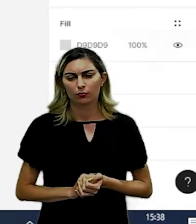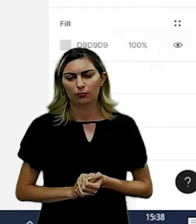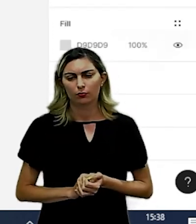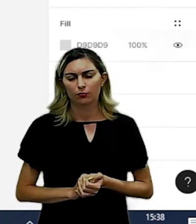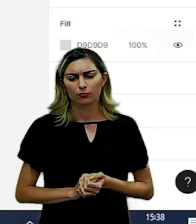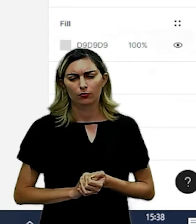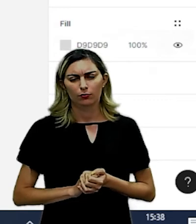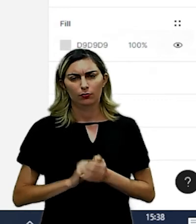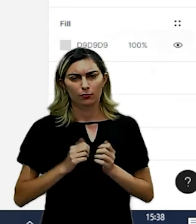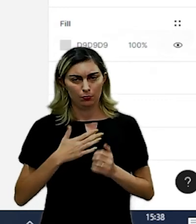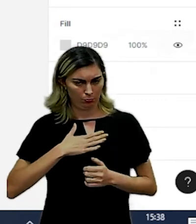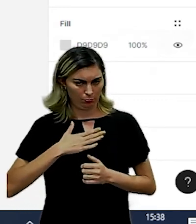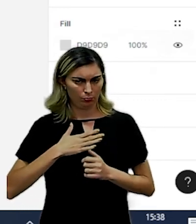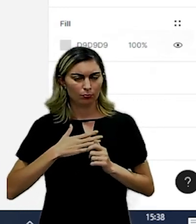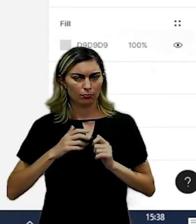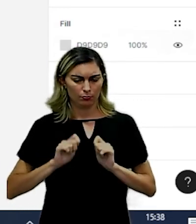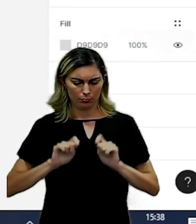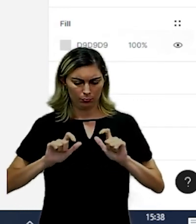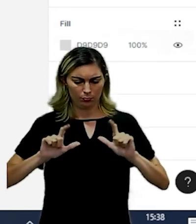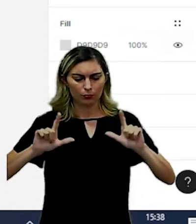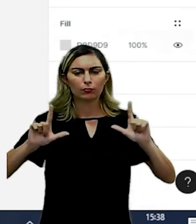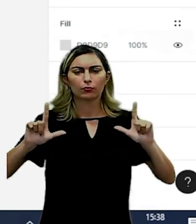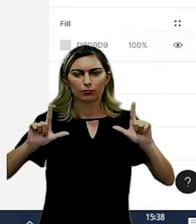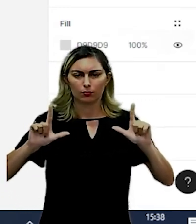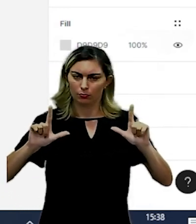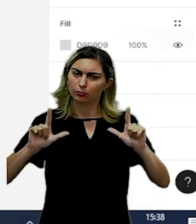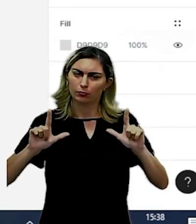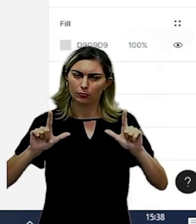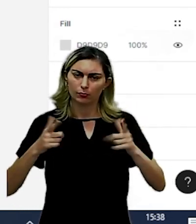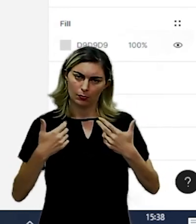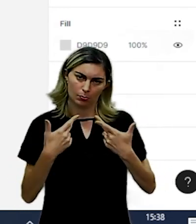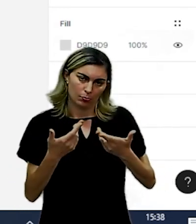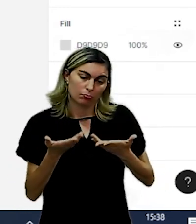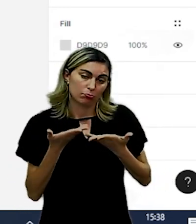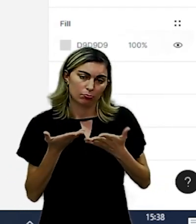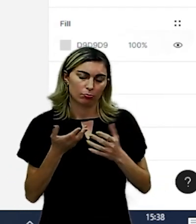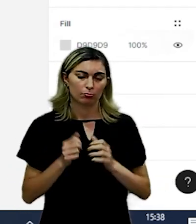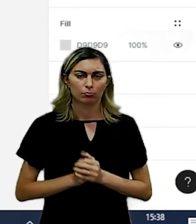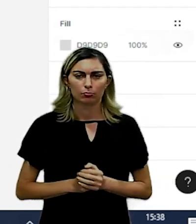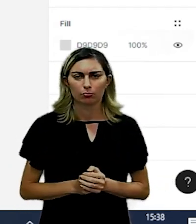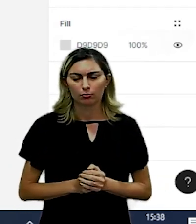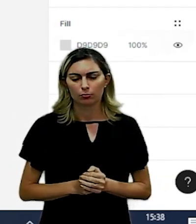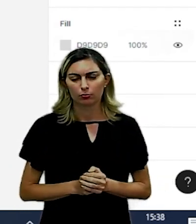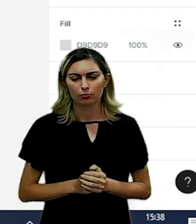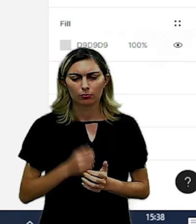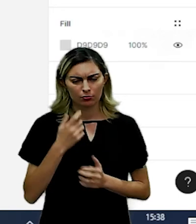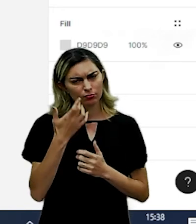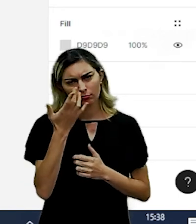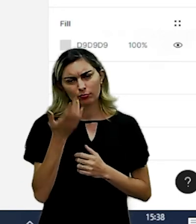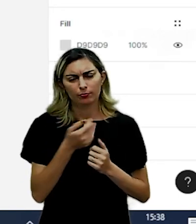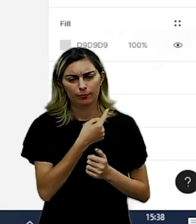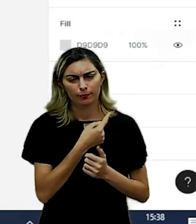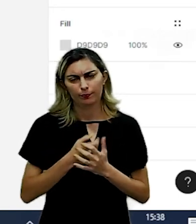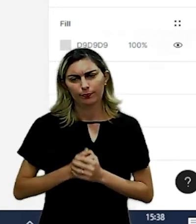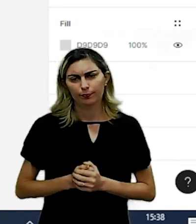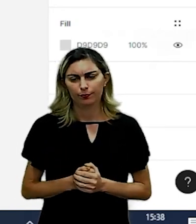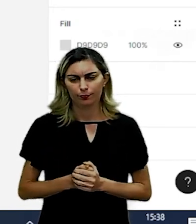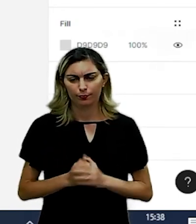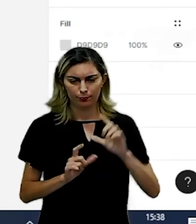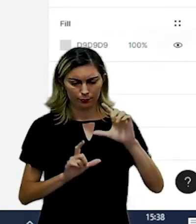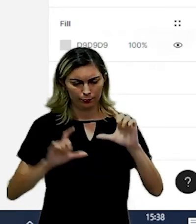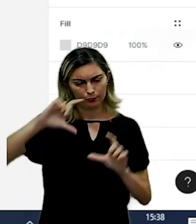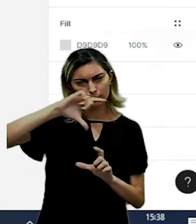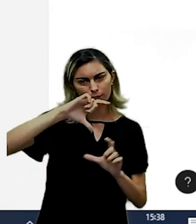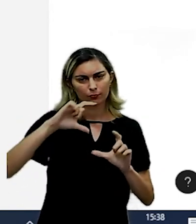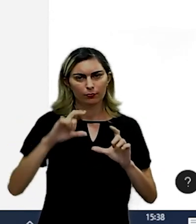E para mim fica como eu quero. Tudo bem? Aí eu faço um menu, por exemplo.